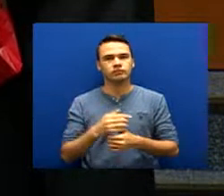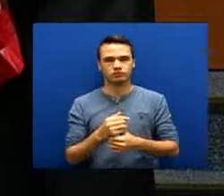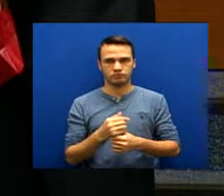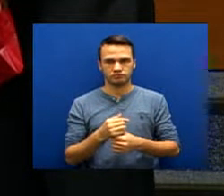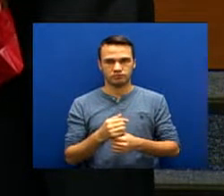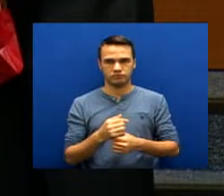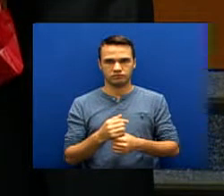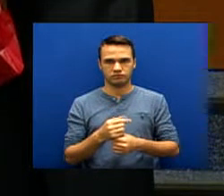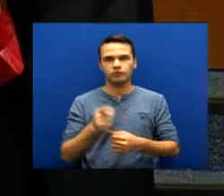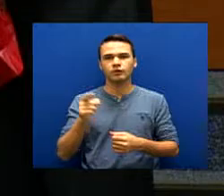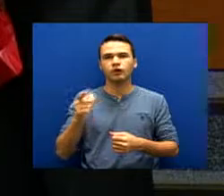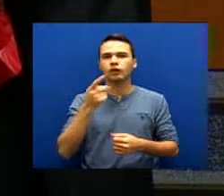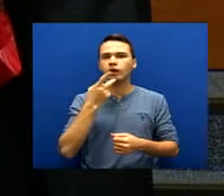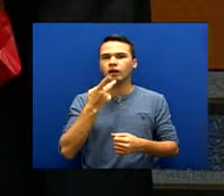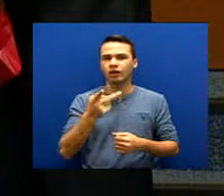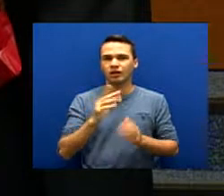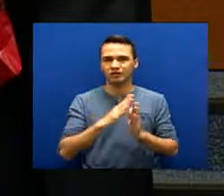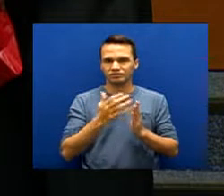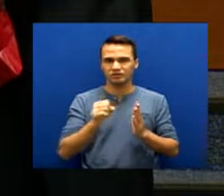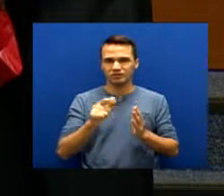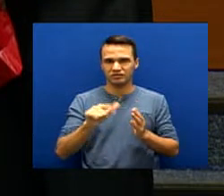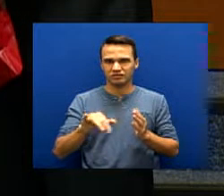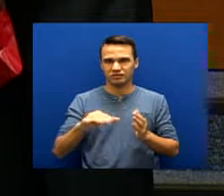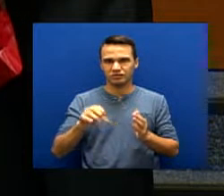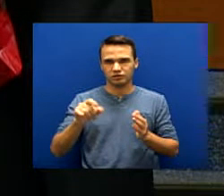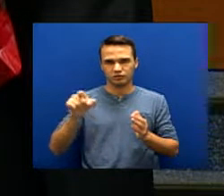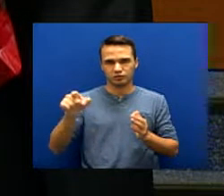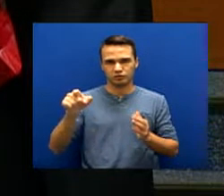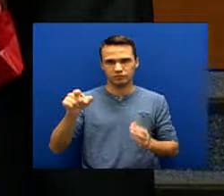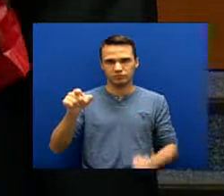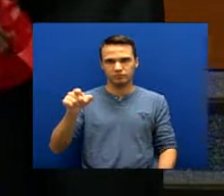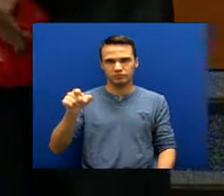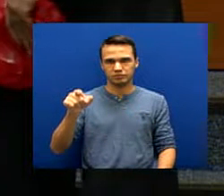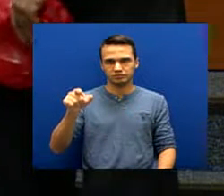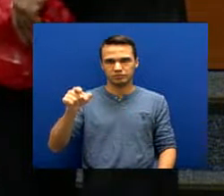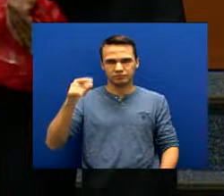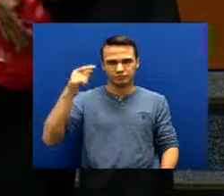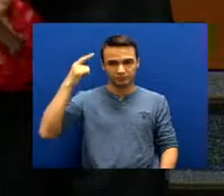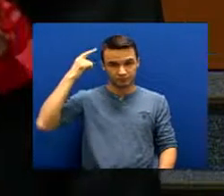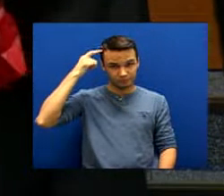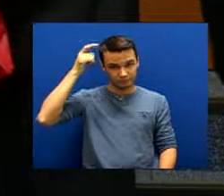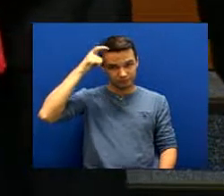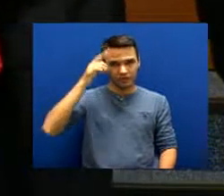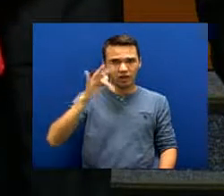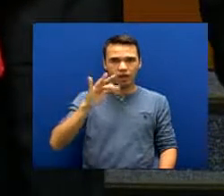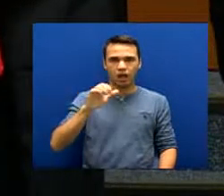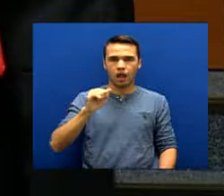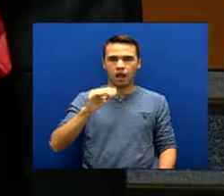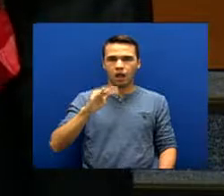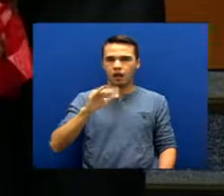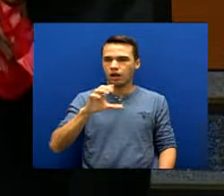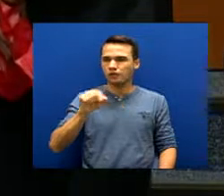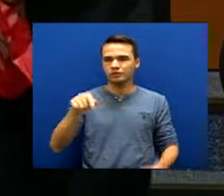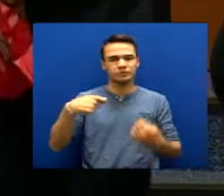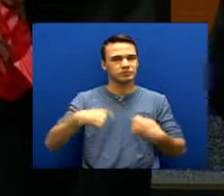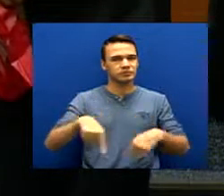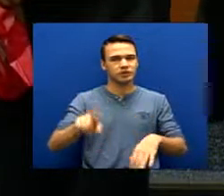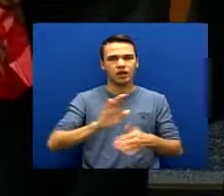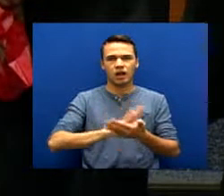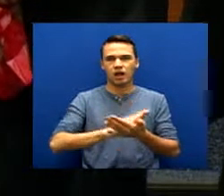hebraico massorético, também alimenta o site Kol HaTorah, que é um portal de ensinamentos acerca da religião e da cultura